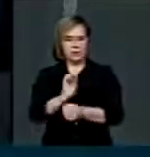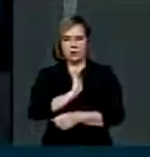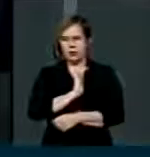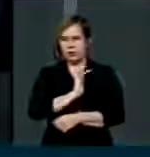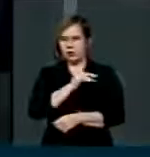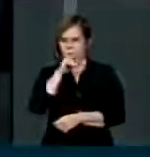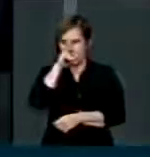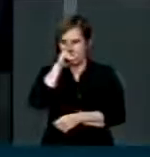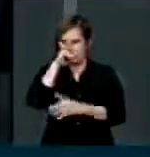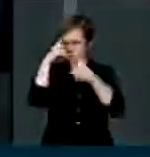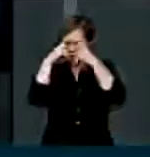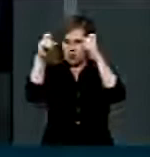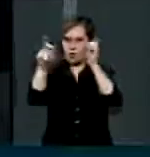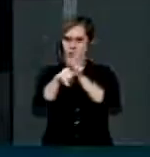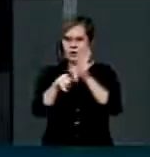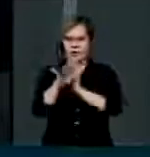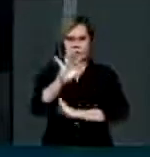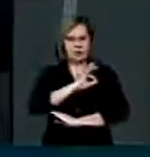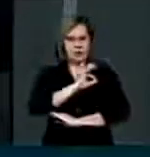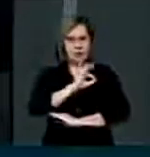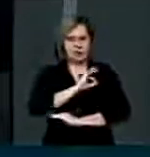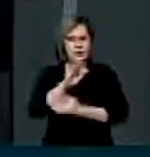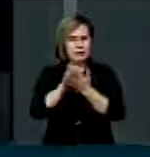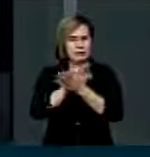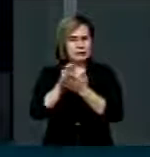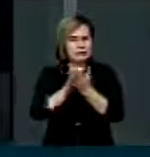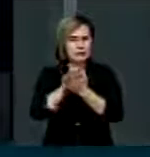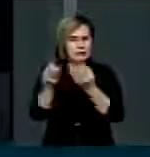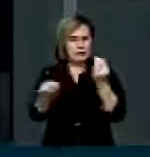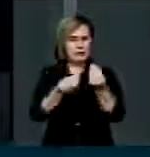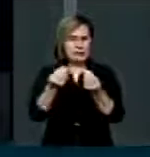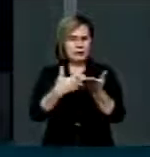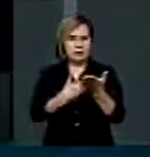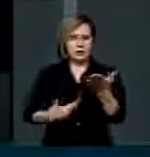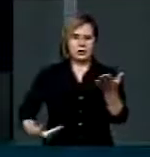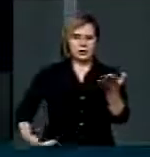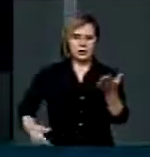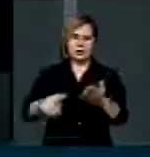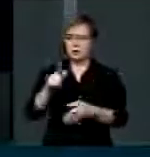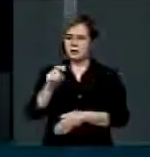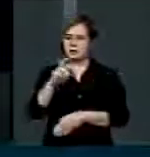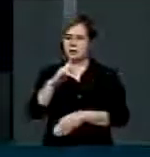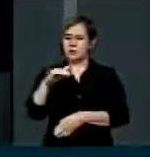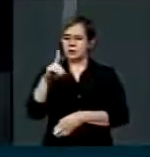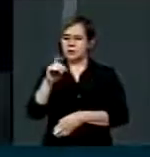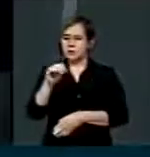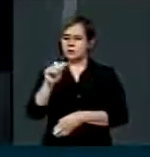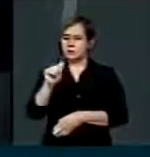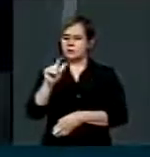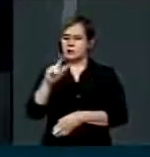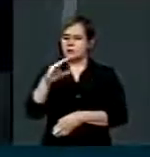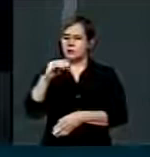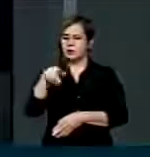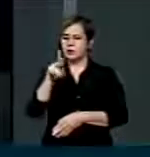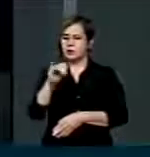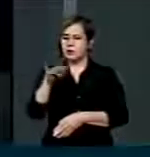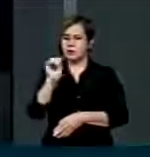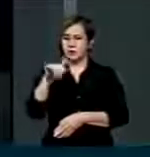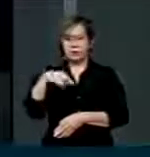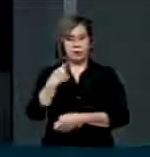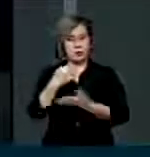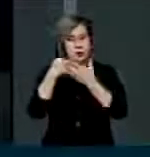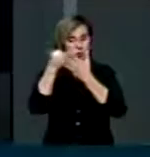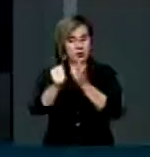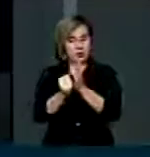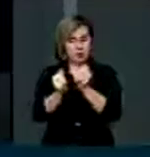truculência usada pela polícia sem nenhum motivo no governador Geraldo Alckmin. Nós queríamos nos solidarizar com os